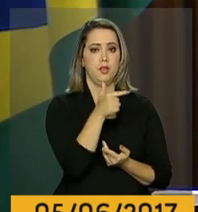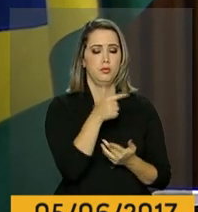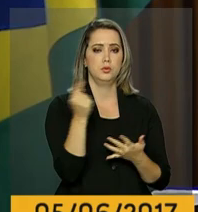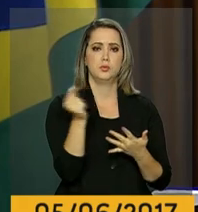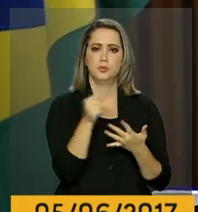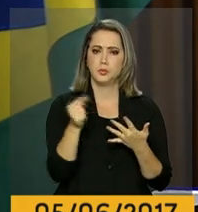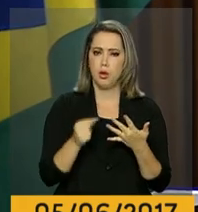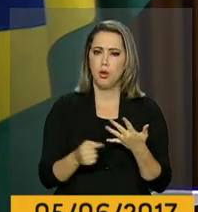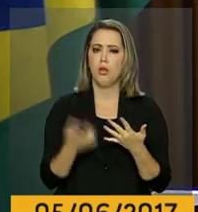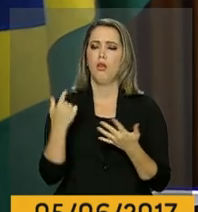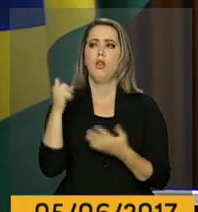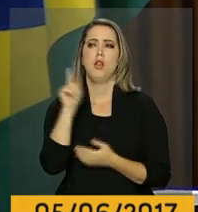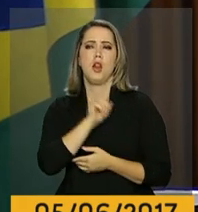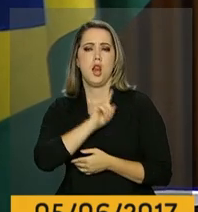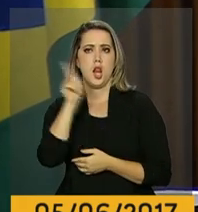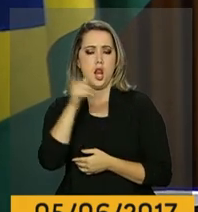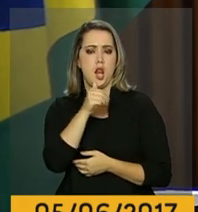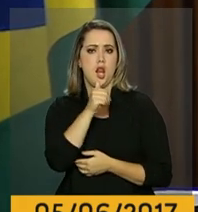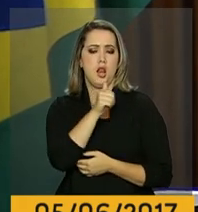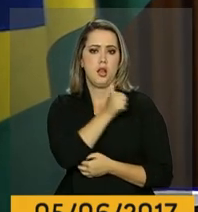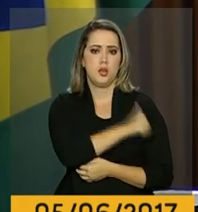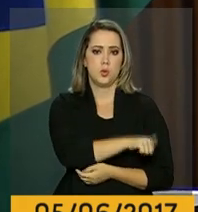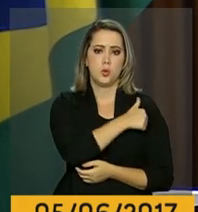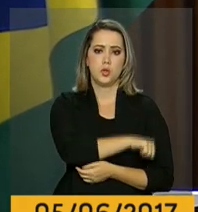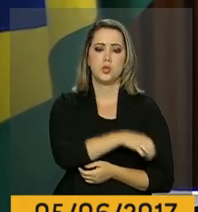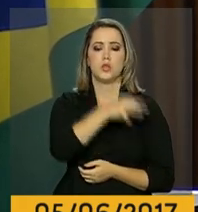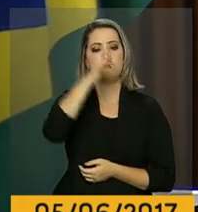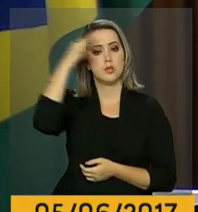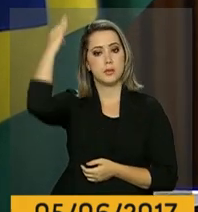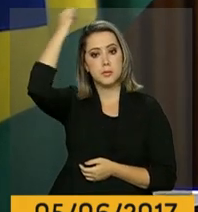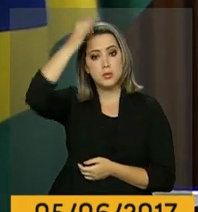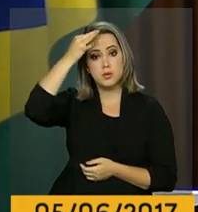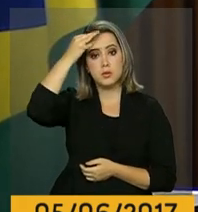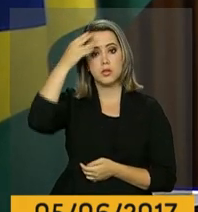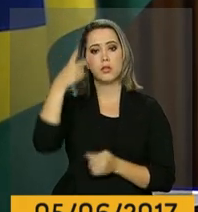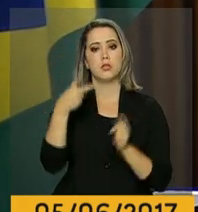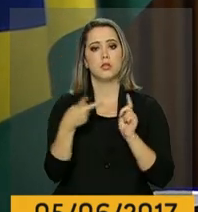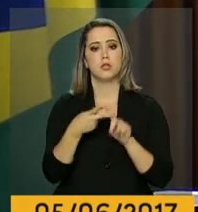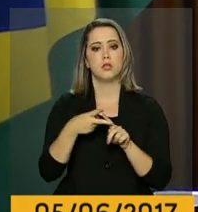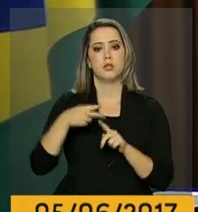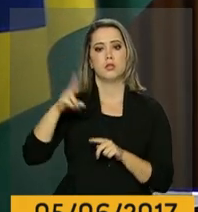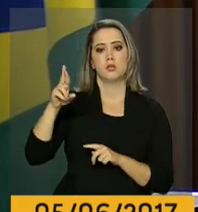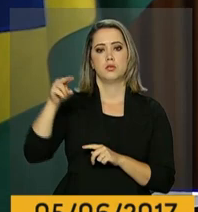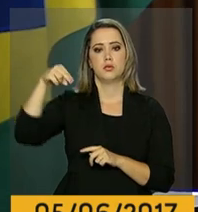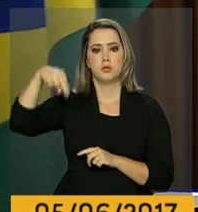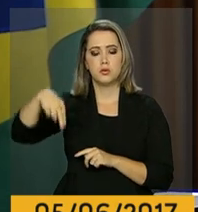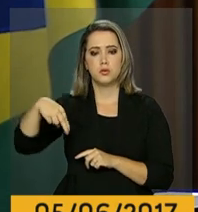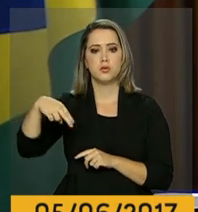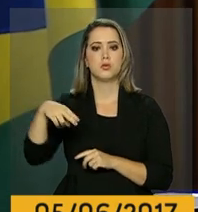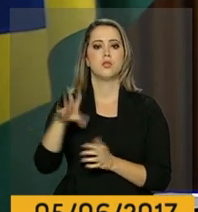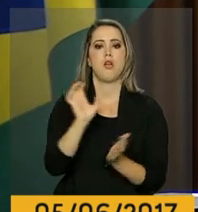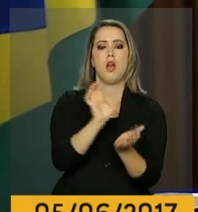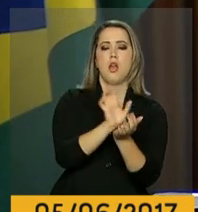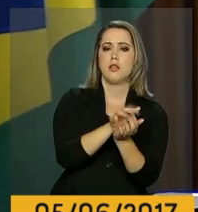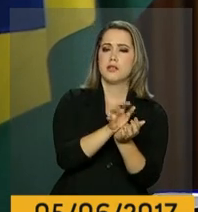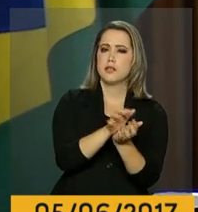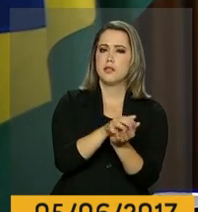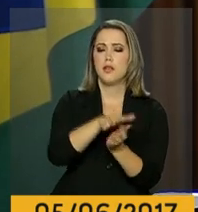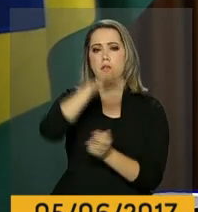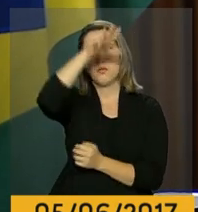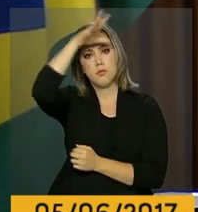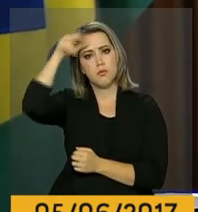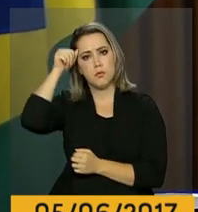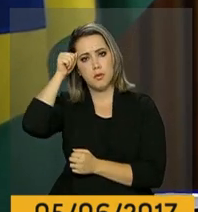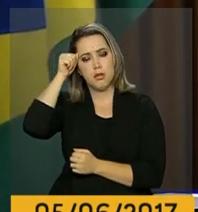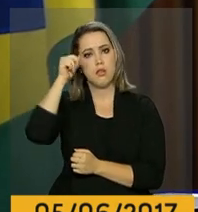tanto no Rio de Janeiro digo aqui no Rio de Janeiro no Espírito Santo eh no Rio Grande do Norte em Recife Manaus em